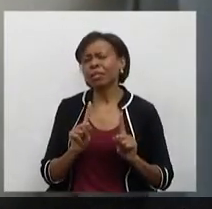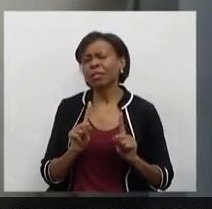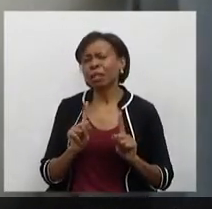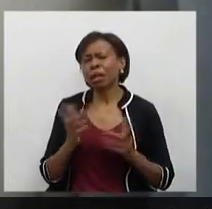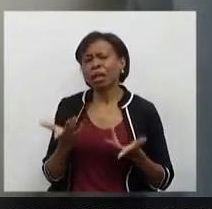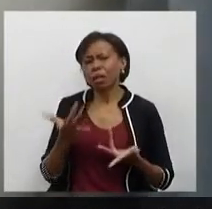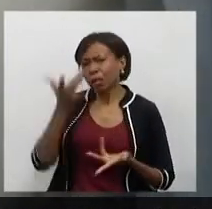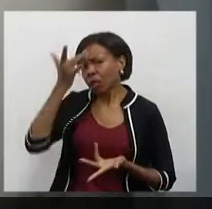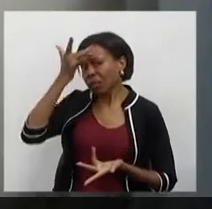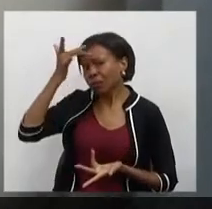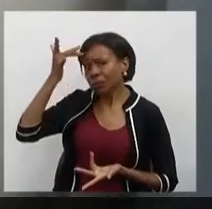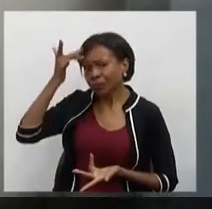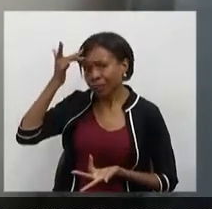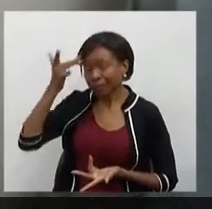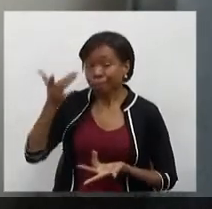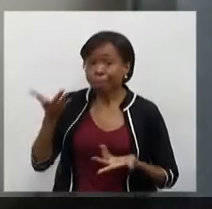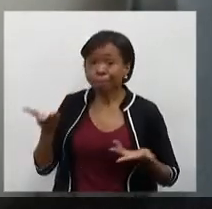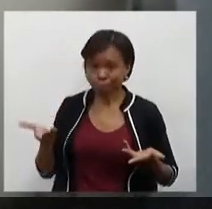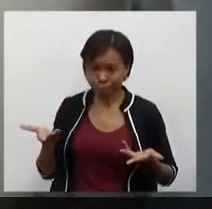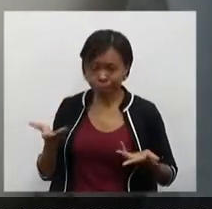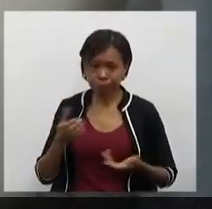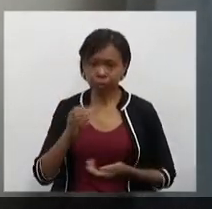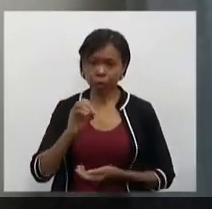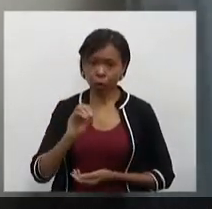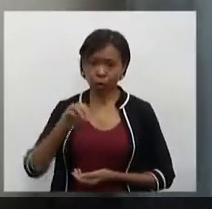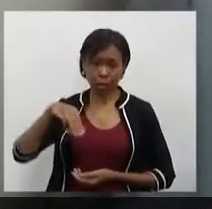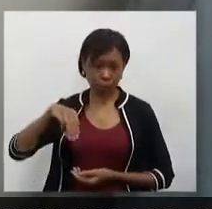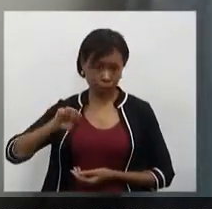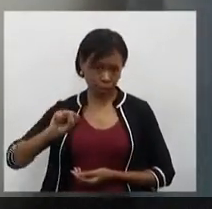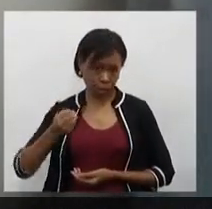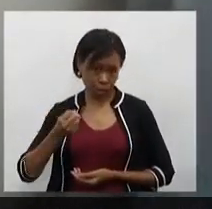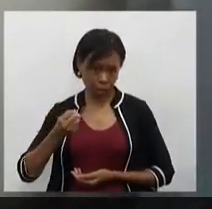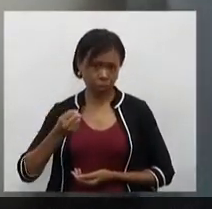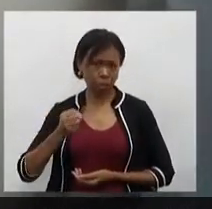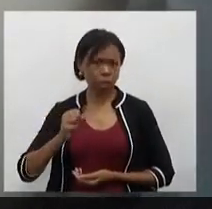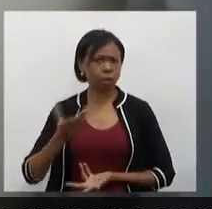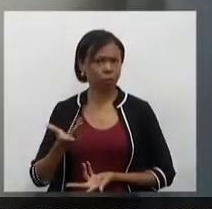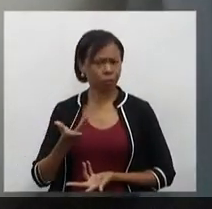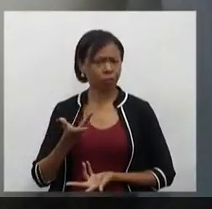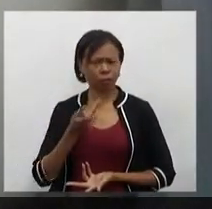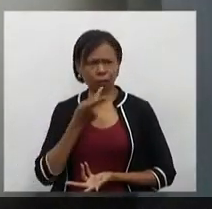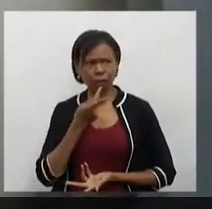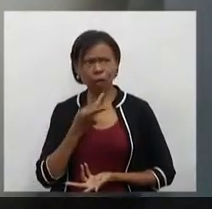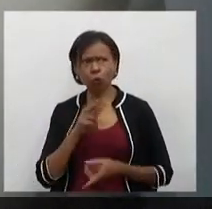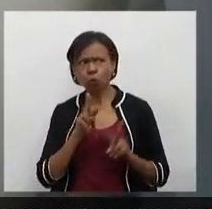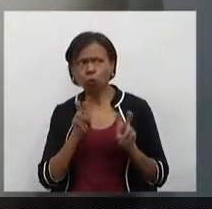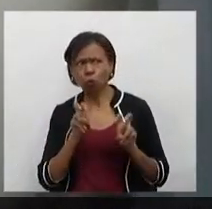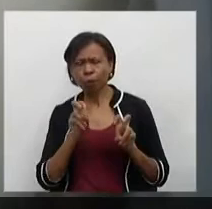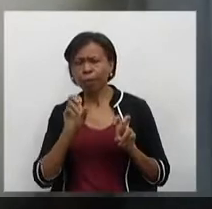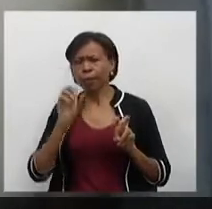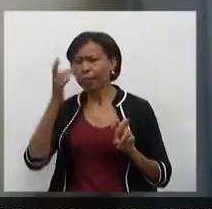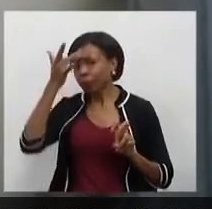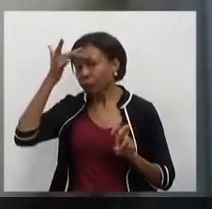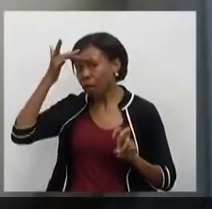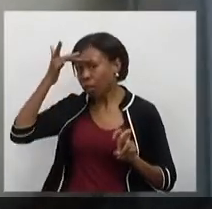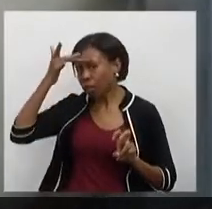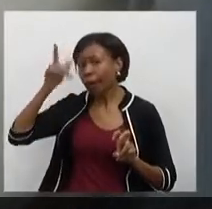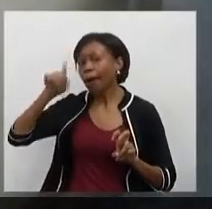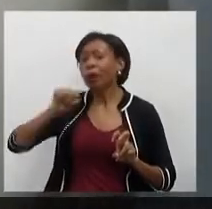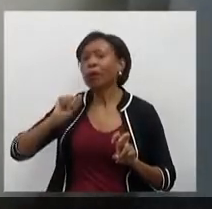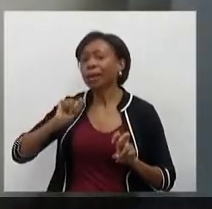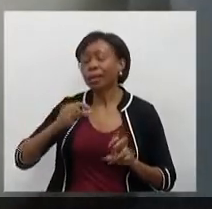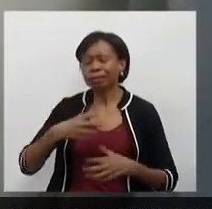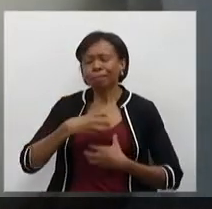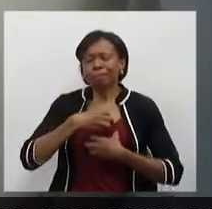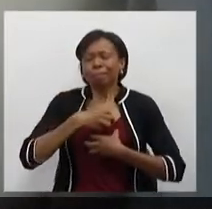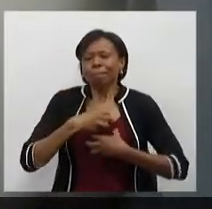A OMS, ela define saúde mental como estado de bem-estar físico, mental e social,